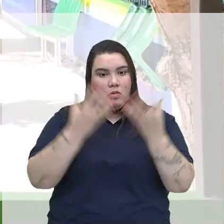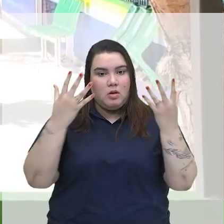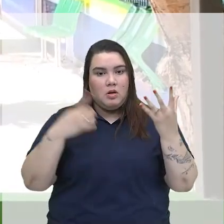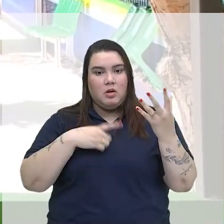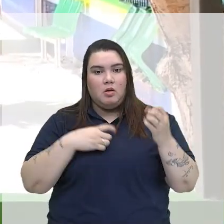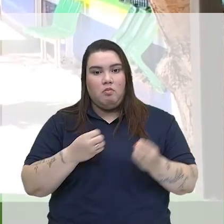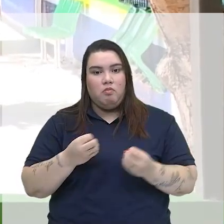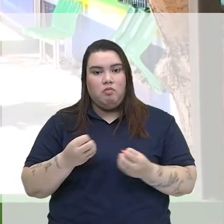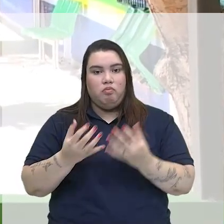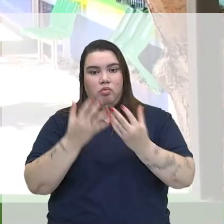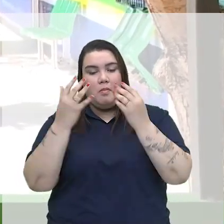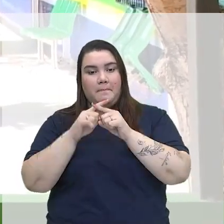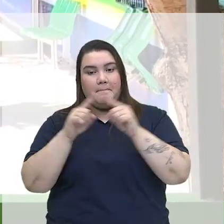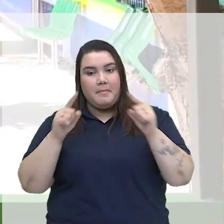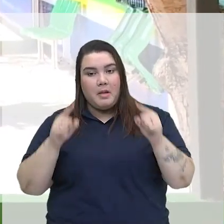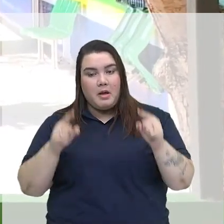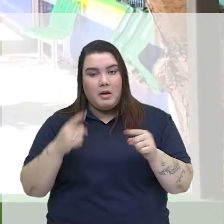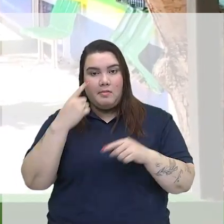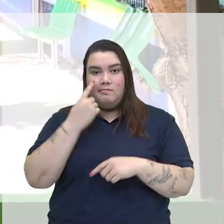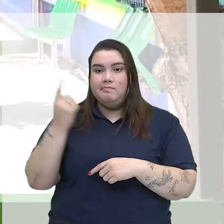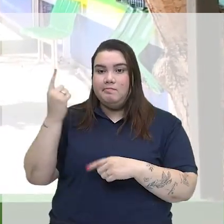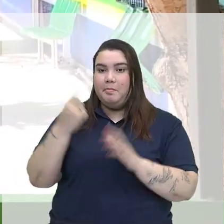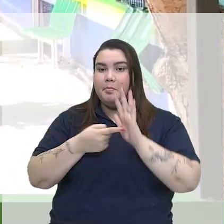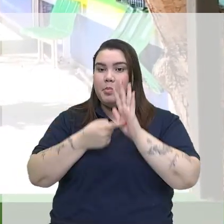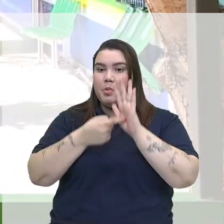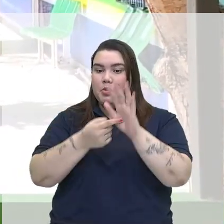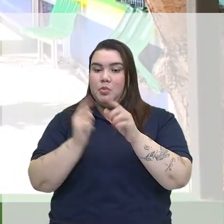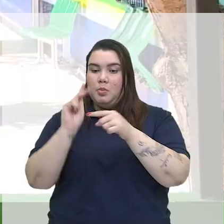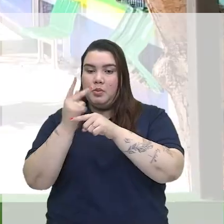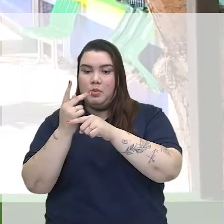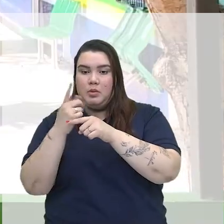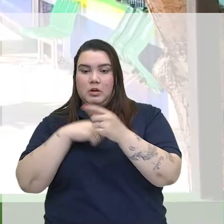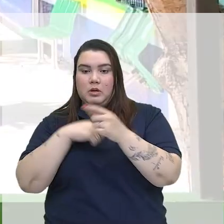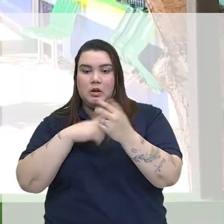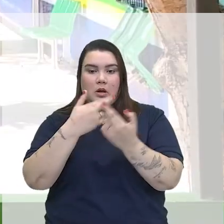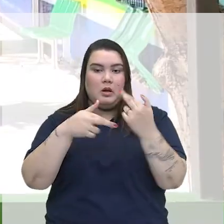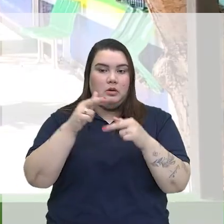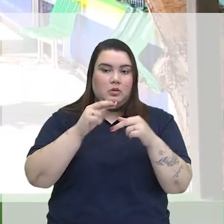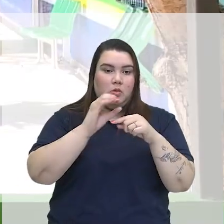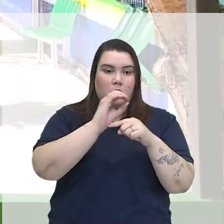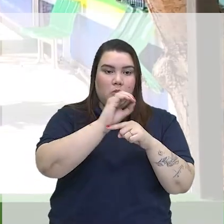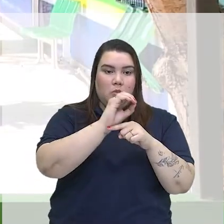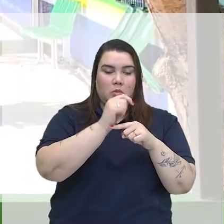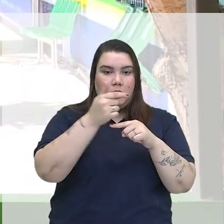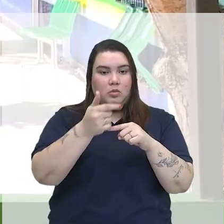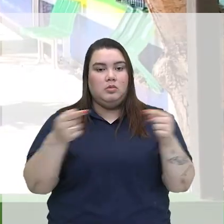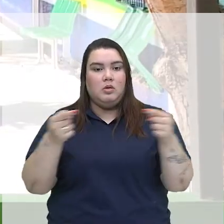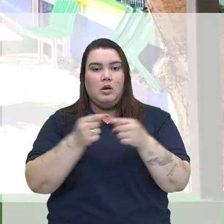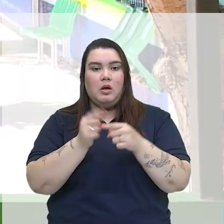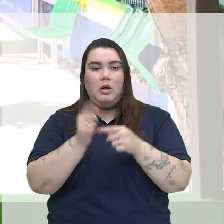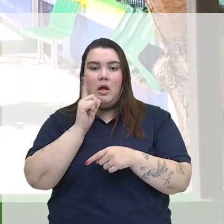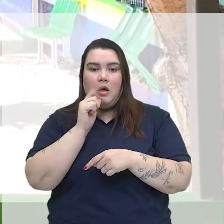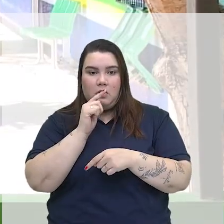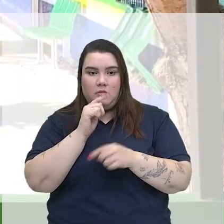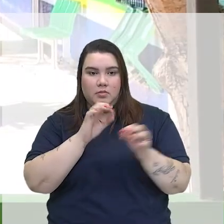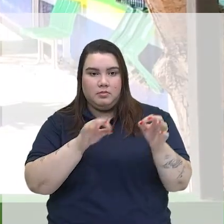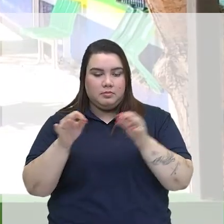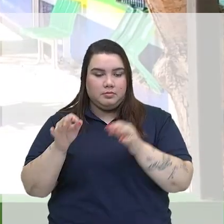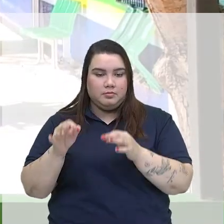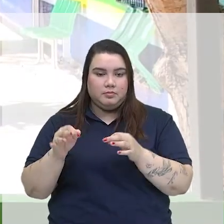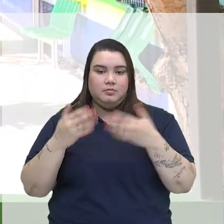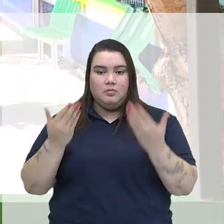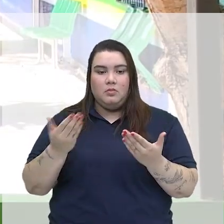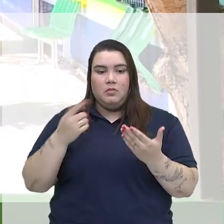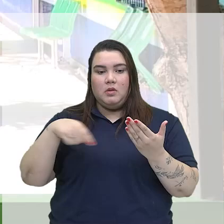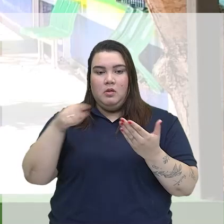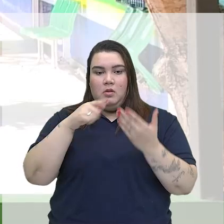fumaça. Porém, aqui, como é hidrogênio reagindo com o oxigênio, ele vai produzir água e não fumaça. Então, claro,